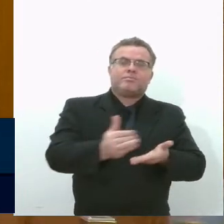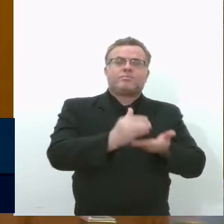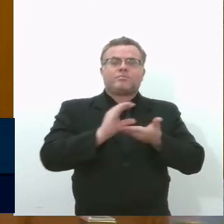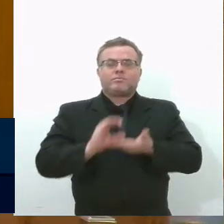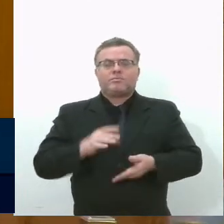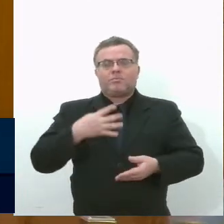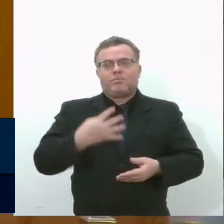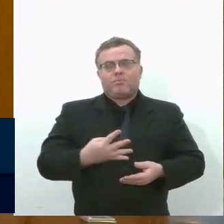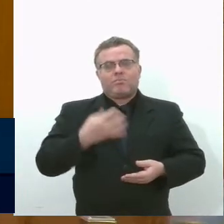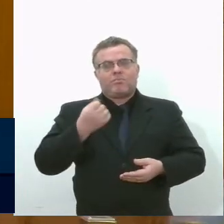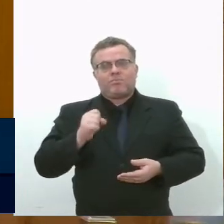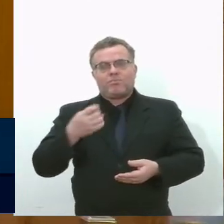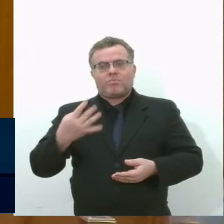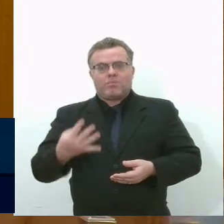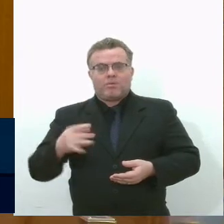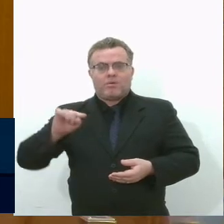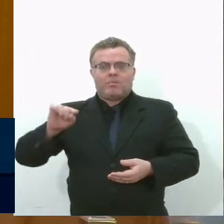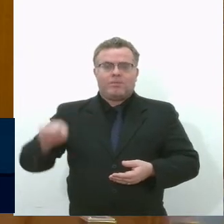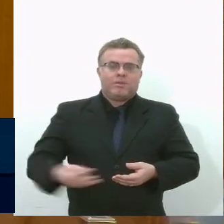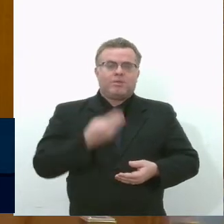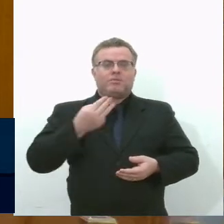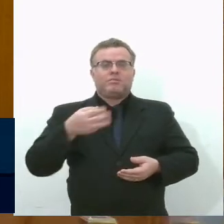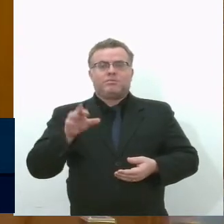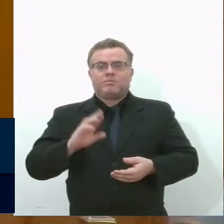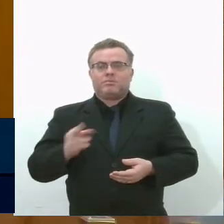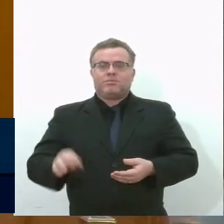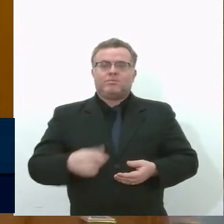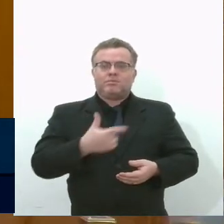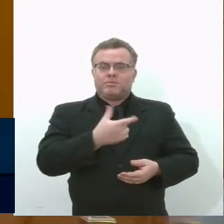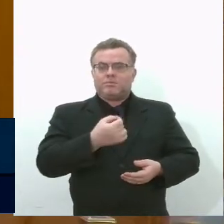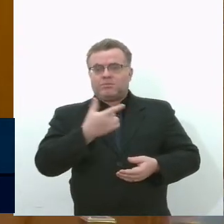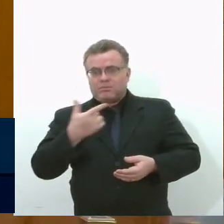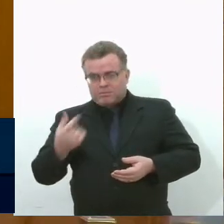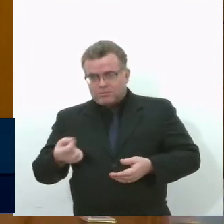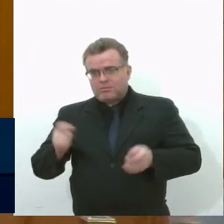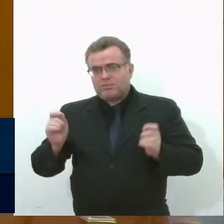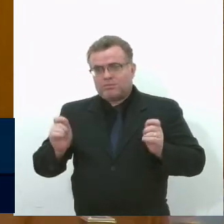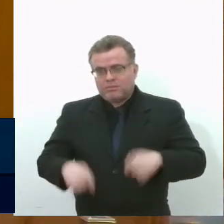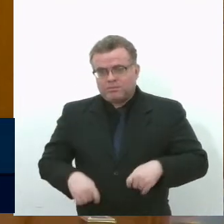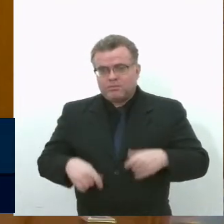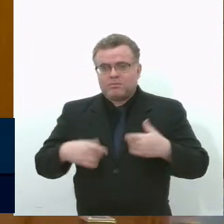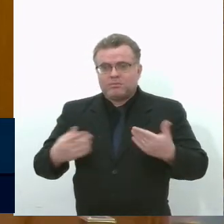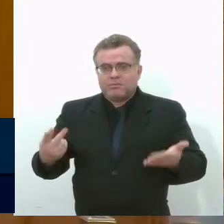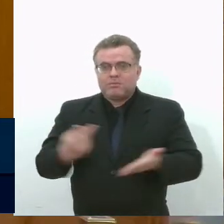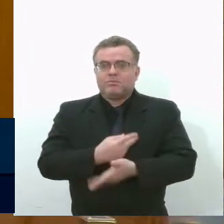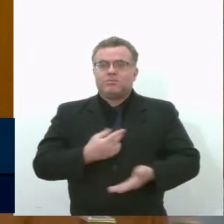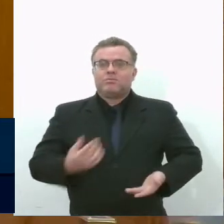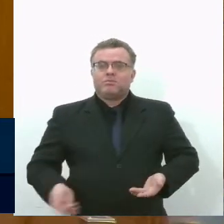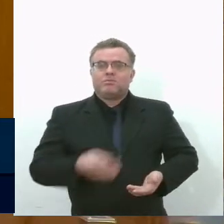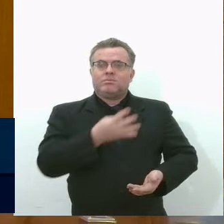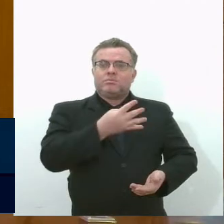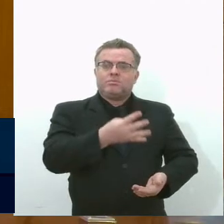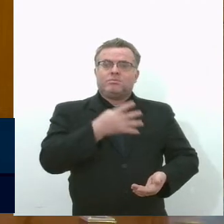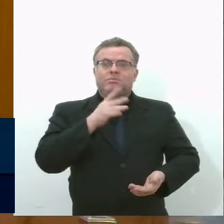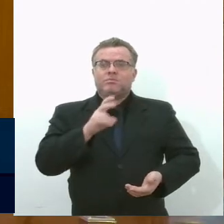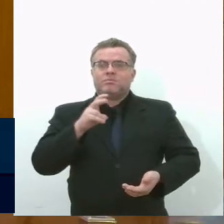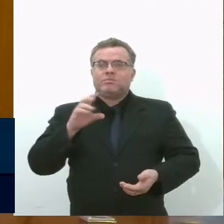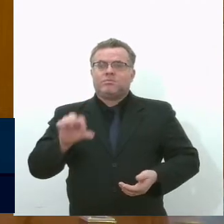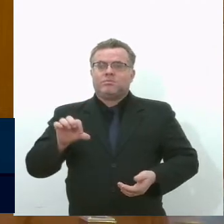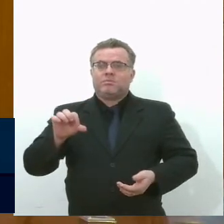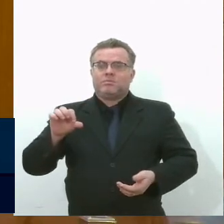484 milhões de reais. Em 2020, veio a pandemia, caiu para R$ 459